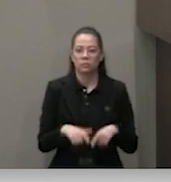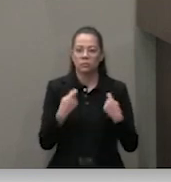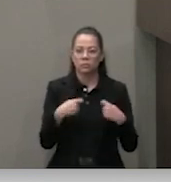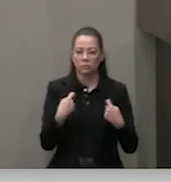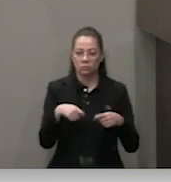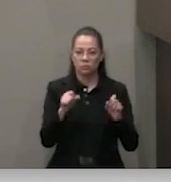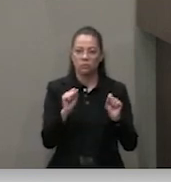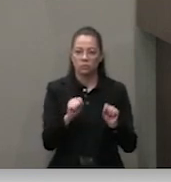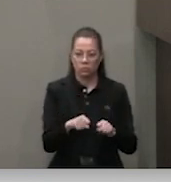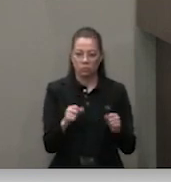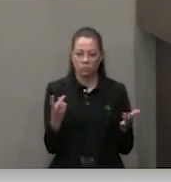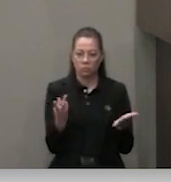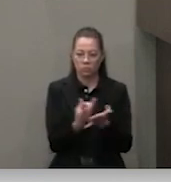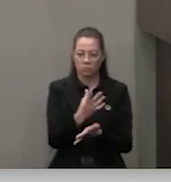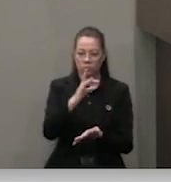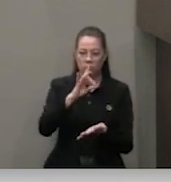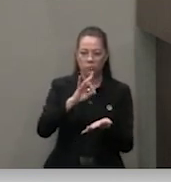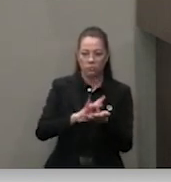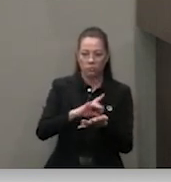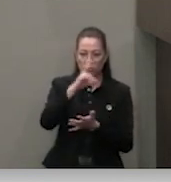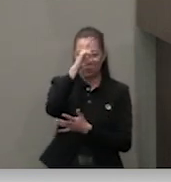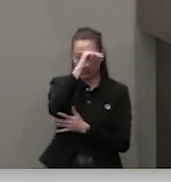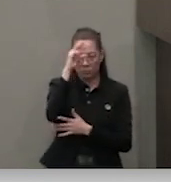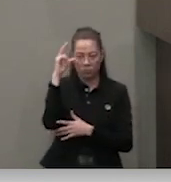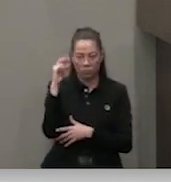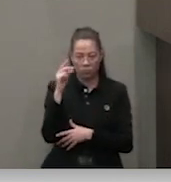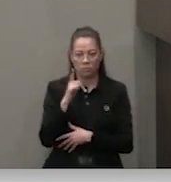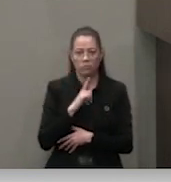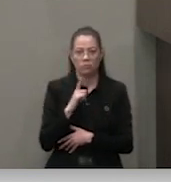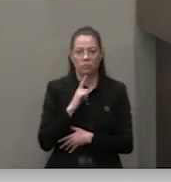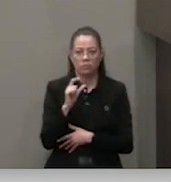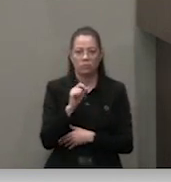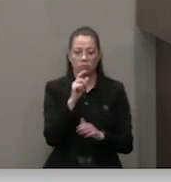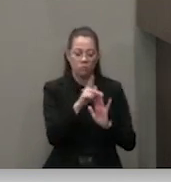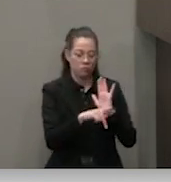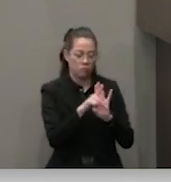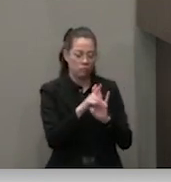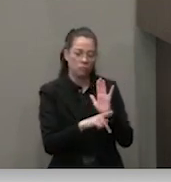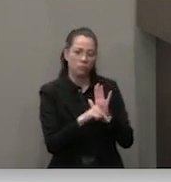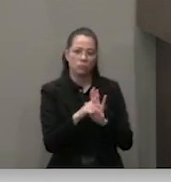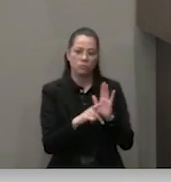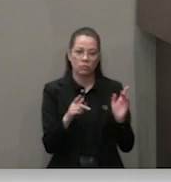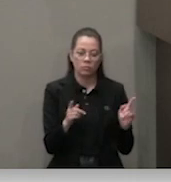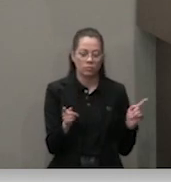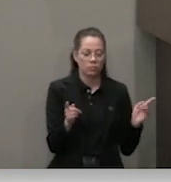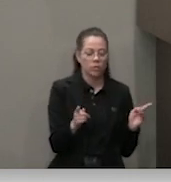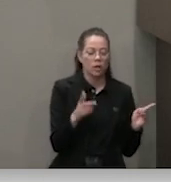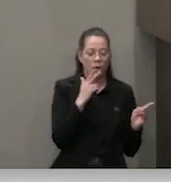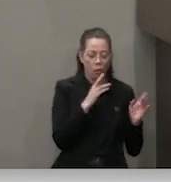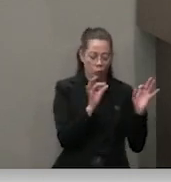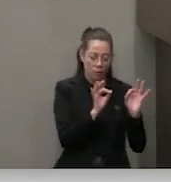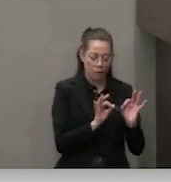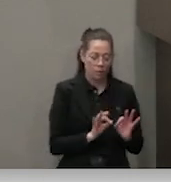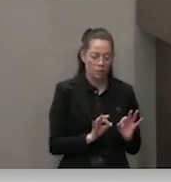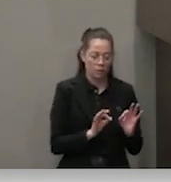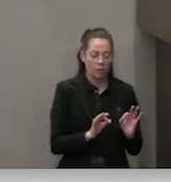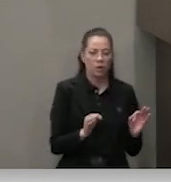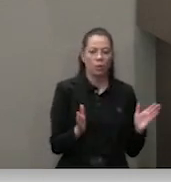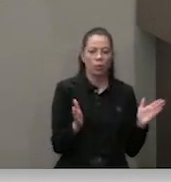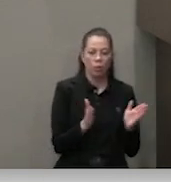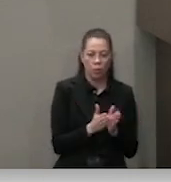precisa de fato que o Executivo Municipal tenha um planejamento a curto médio e longo prazo